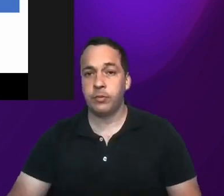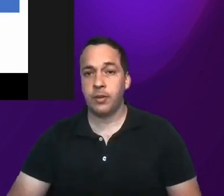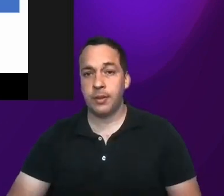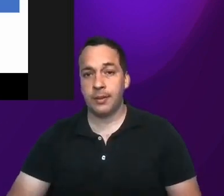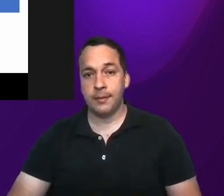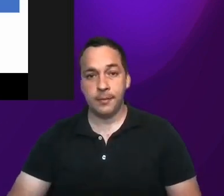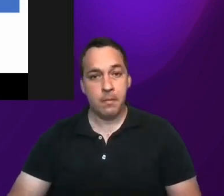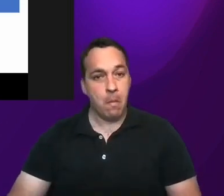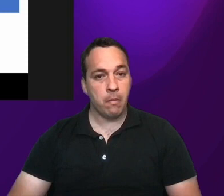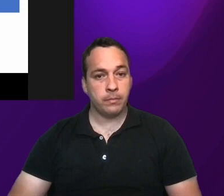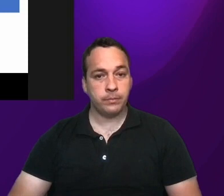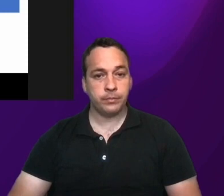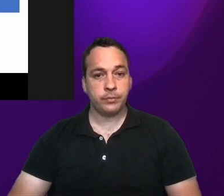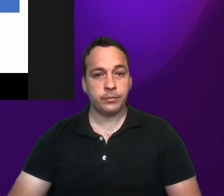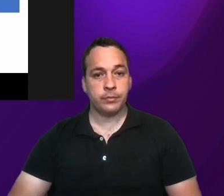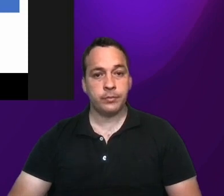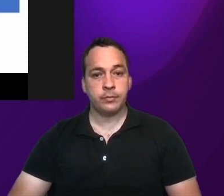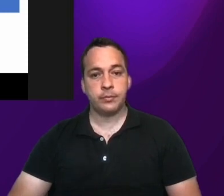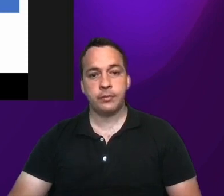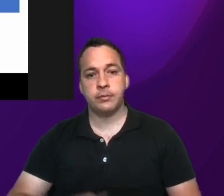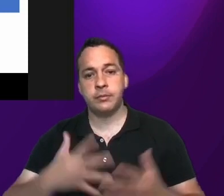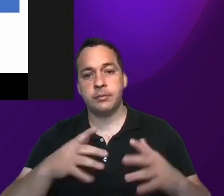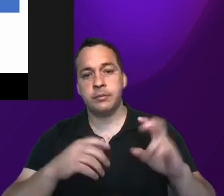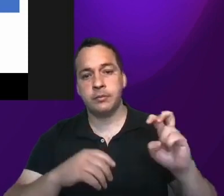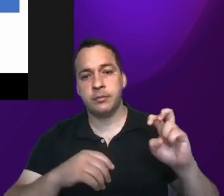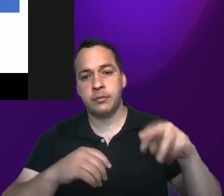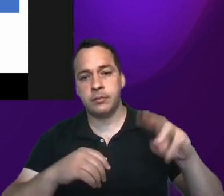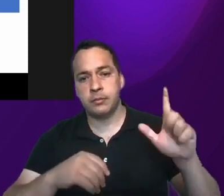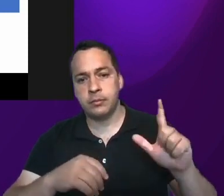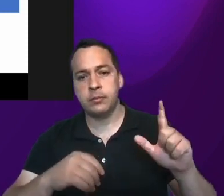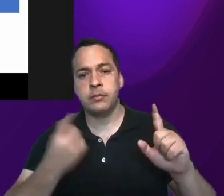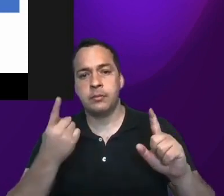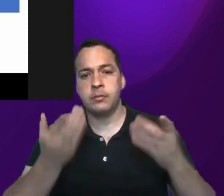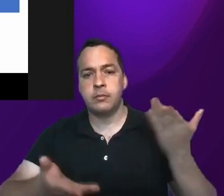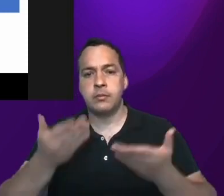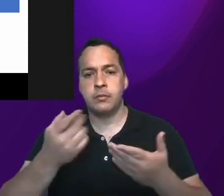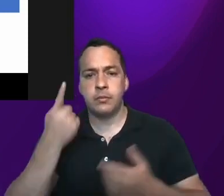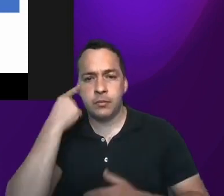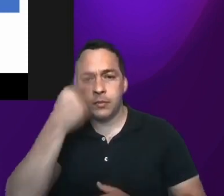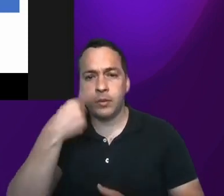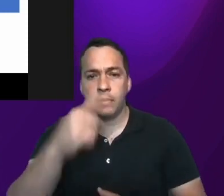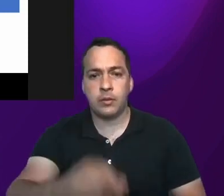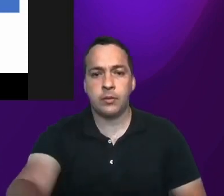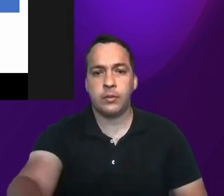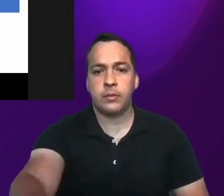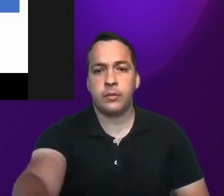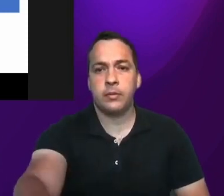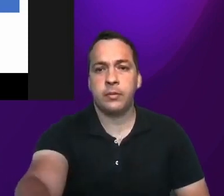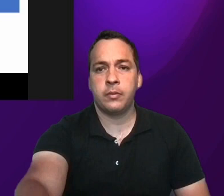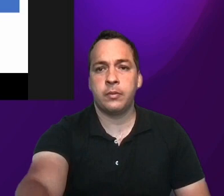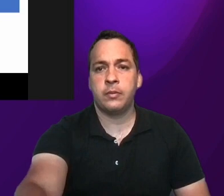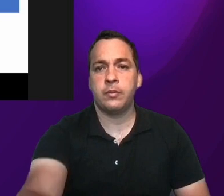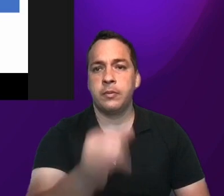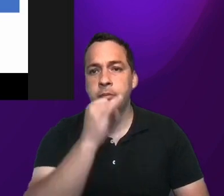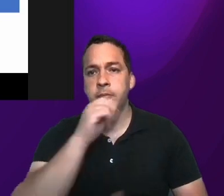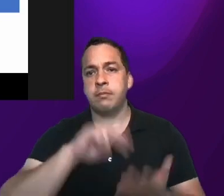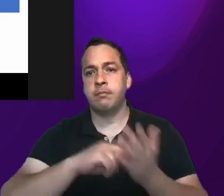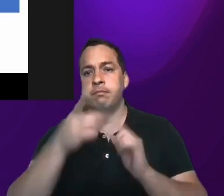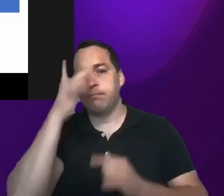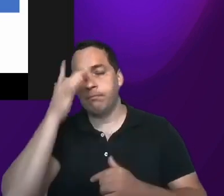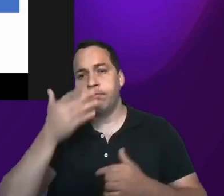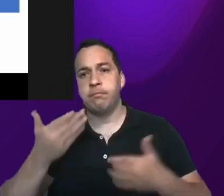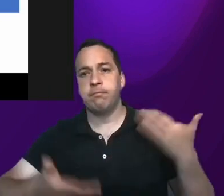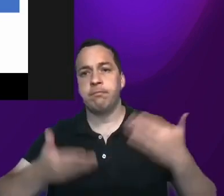casos, seria ao redor de 5 ml por quilo por hora, significando que uma pessoa de 70 quilos teria que